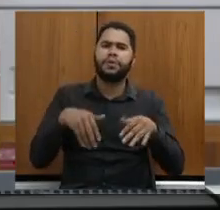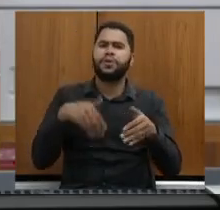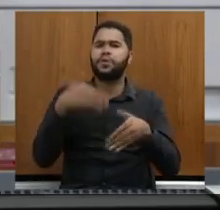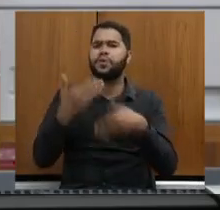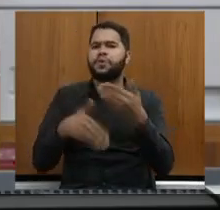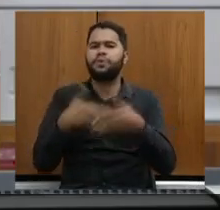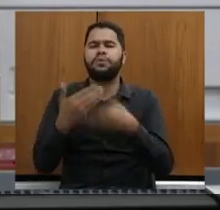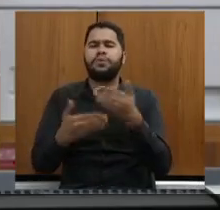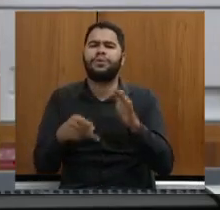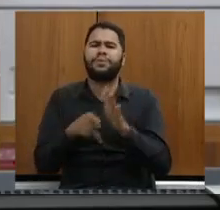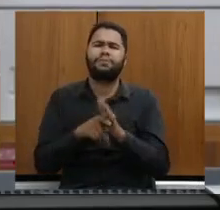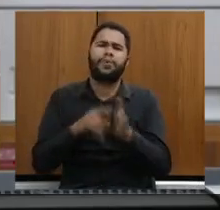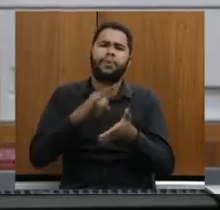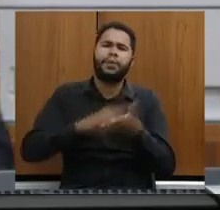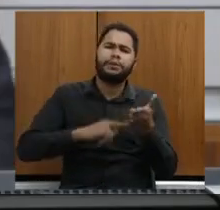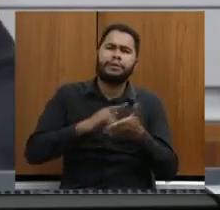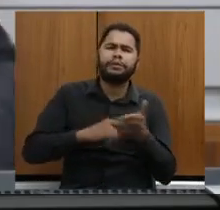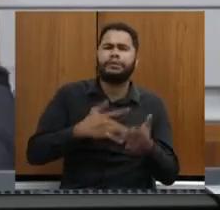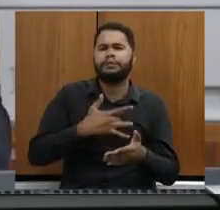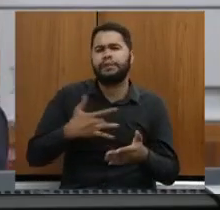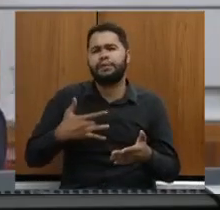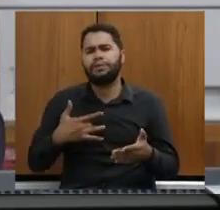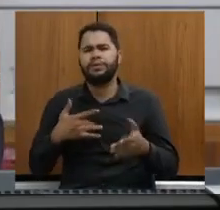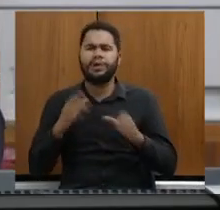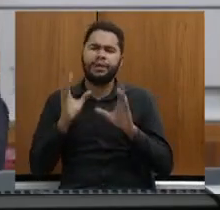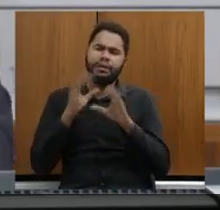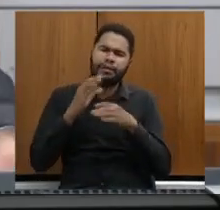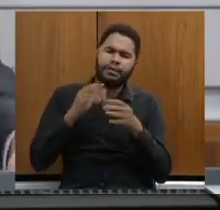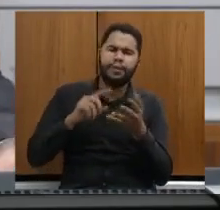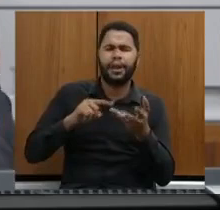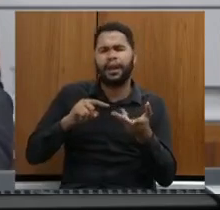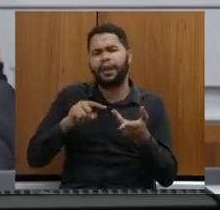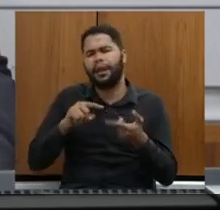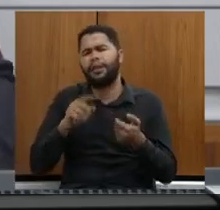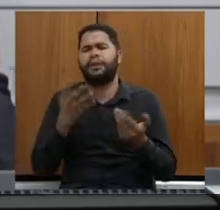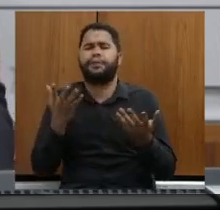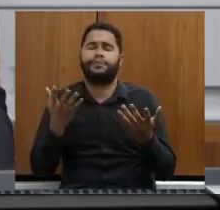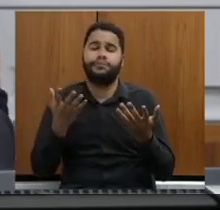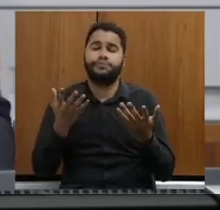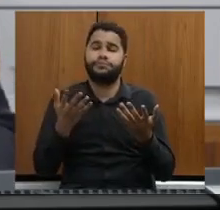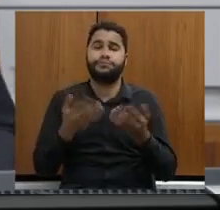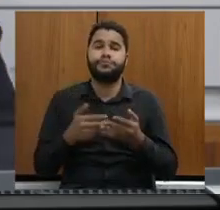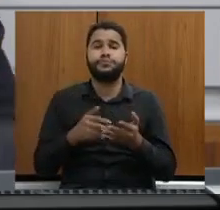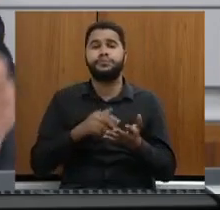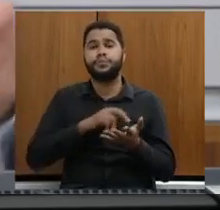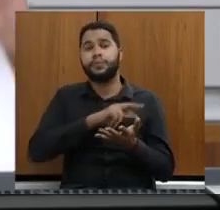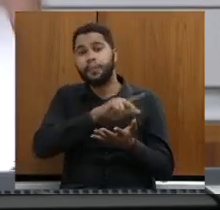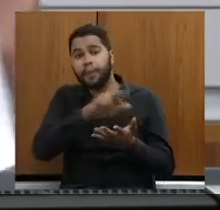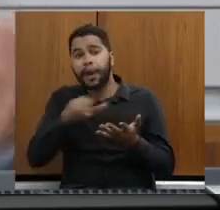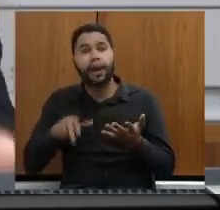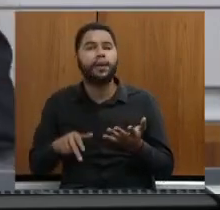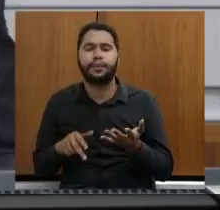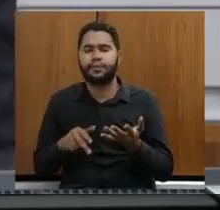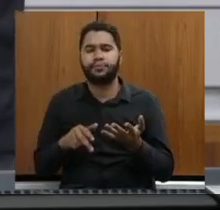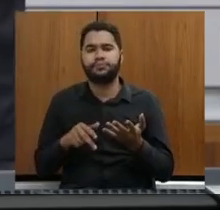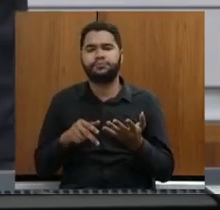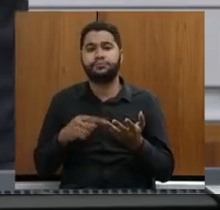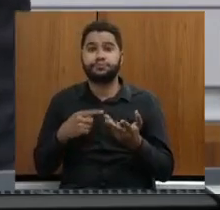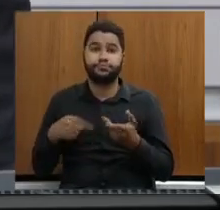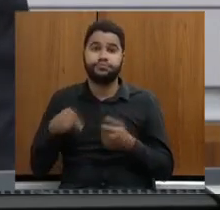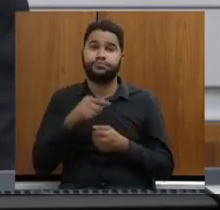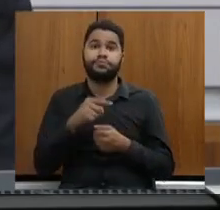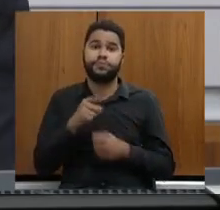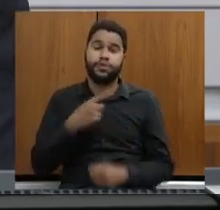de construção atestado de saúde exames anuais negativos Enfim uma série de questões